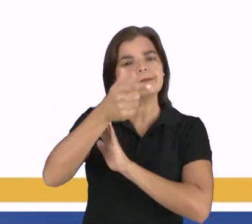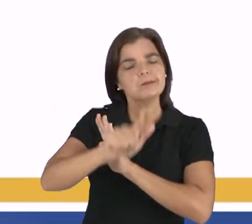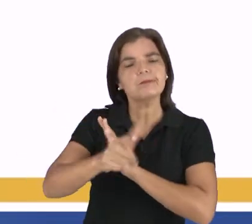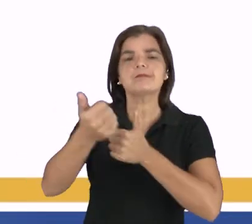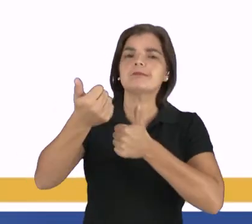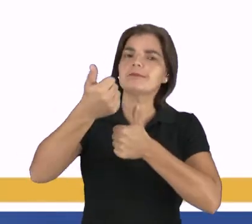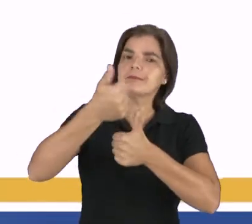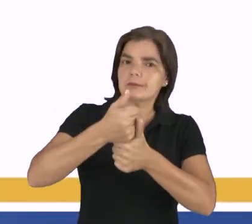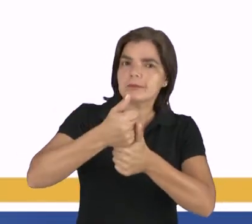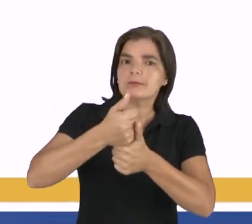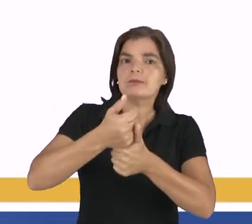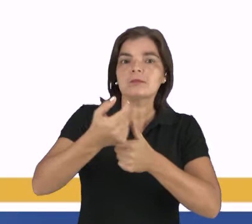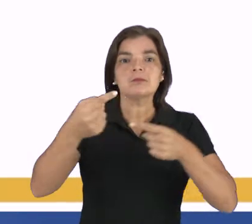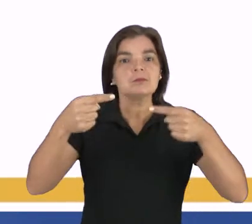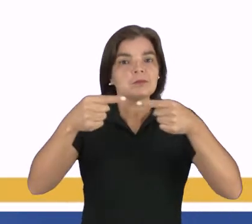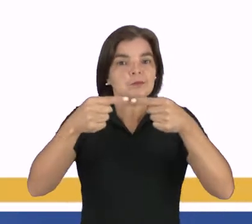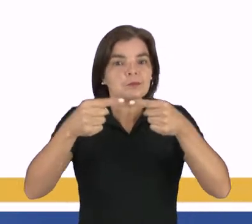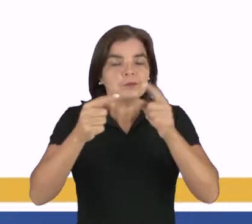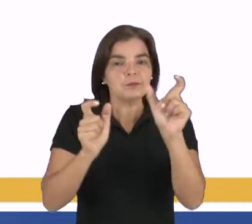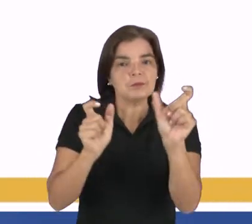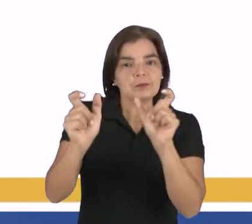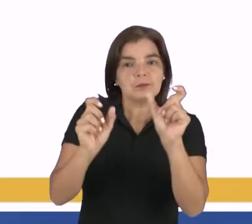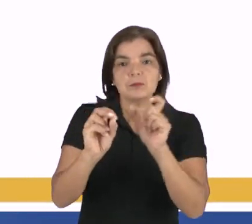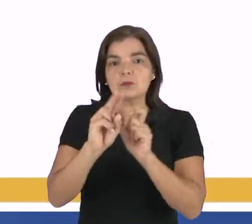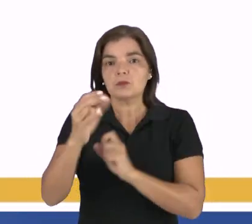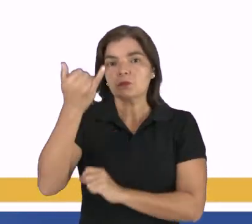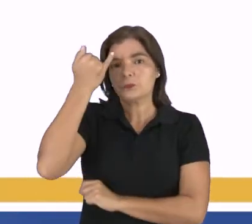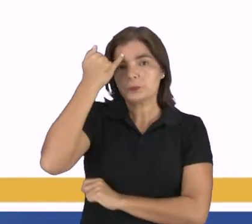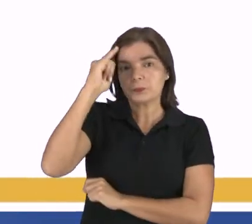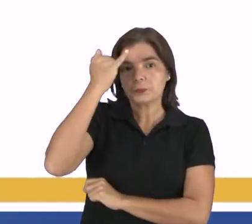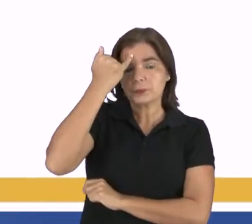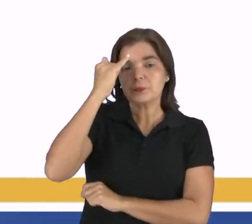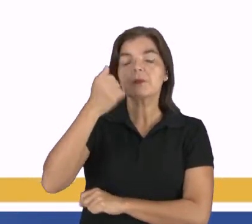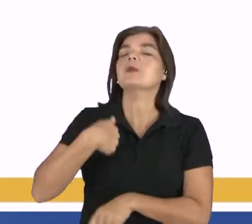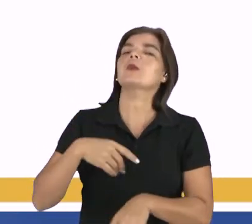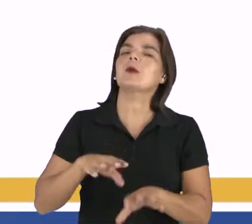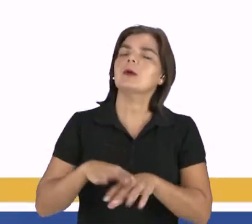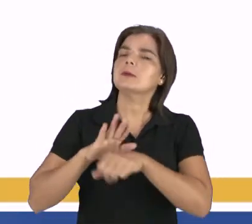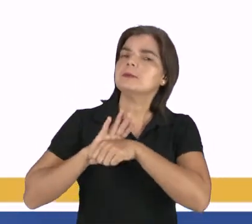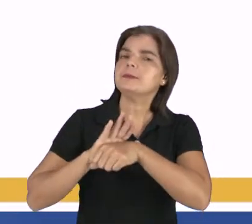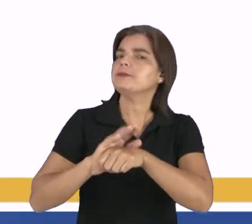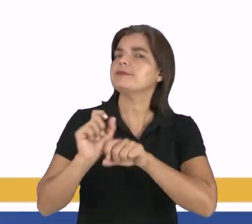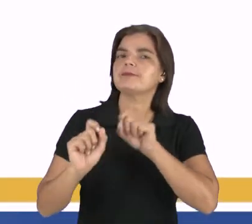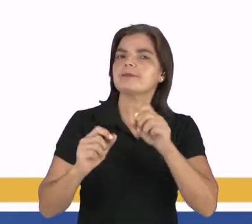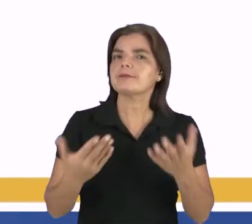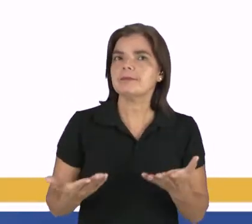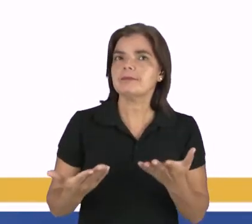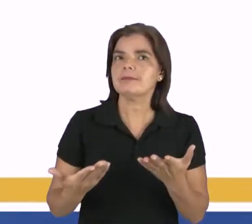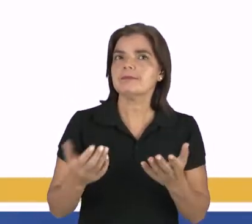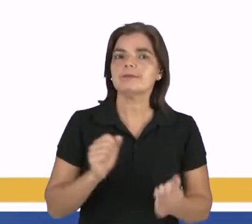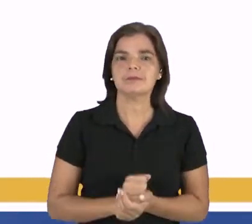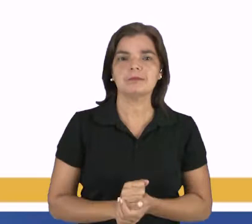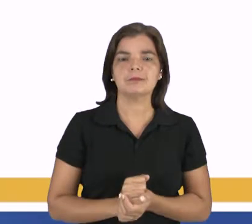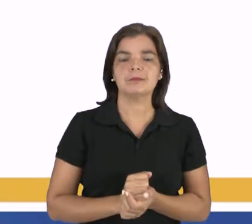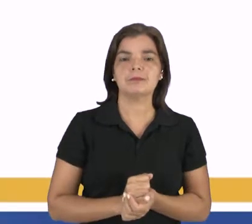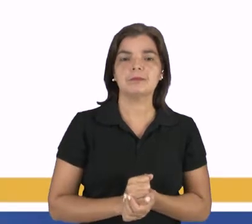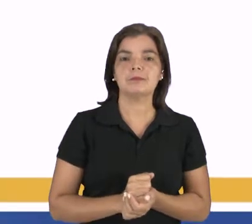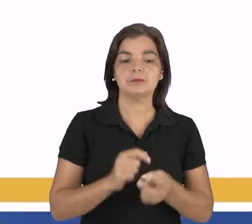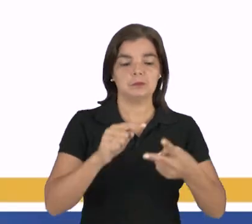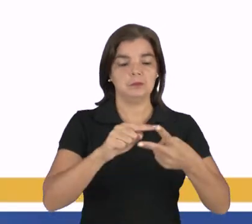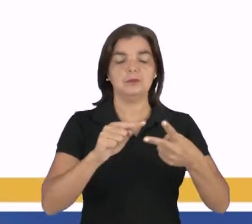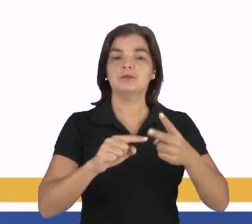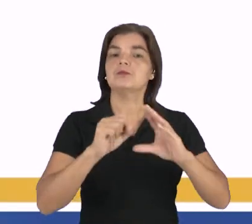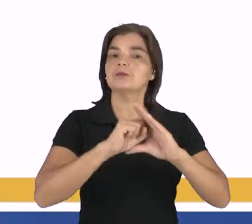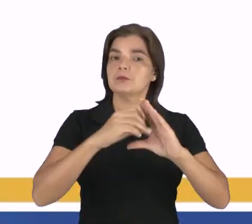repetindo, substituindo ou associando palavras ou ideias, elas contemplam o que nós chamamos de